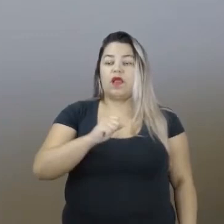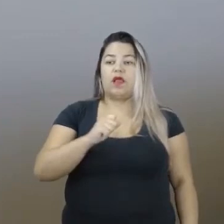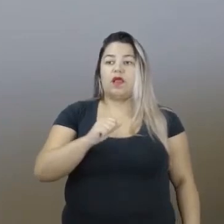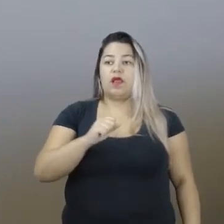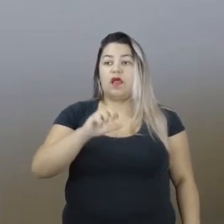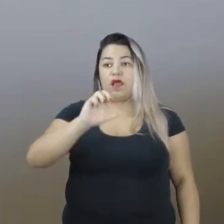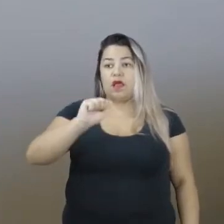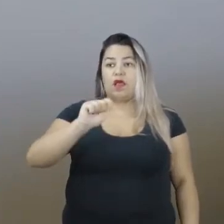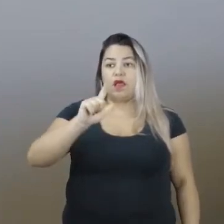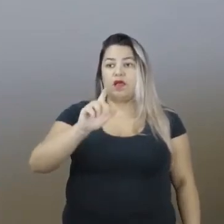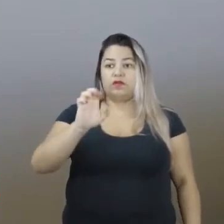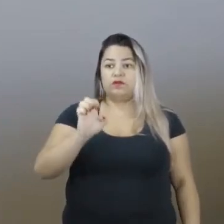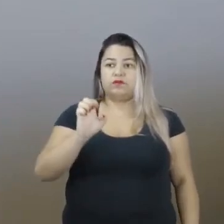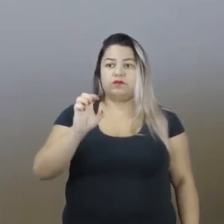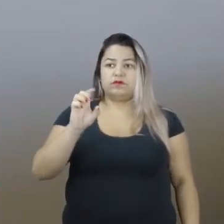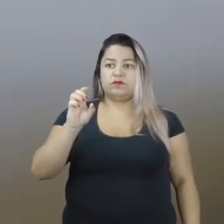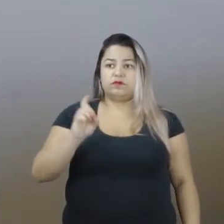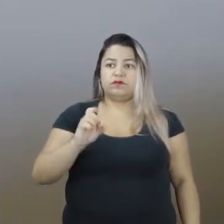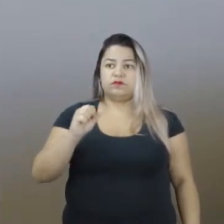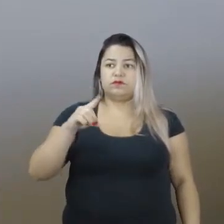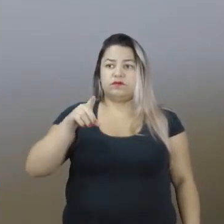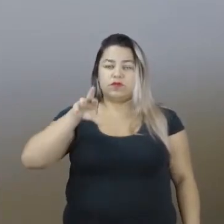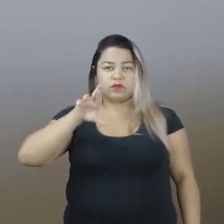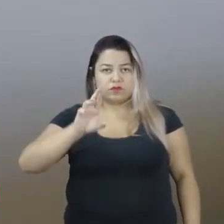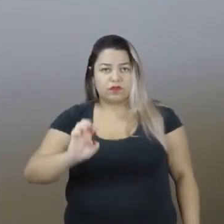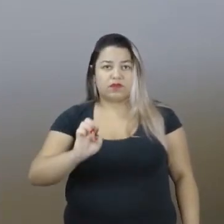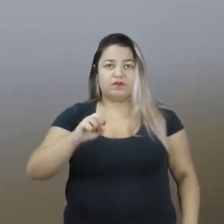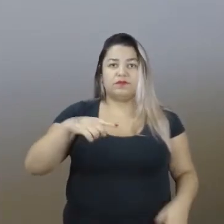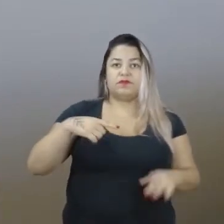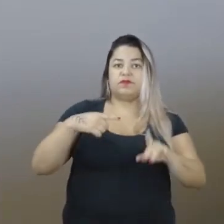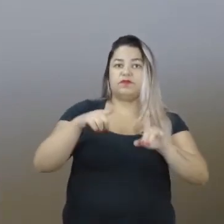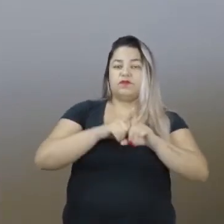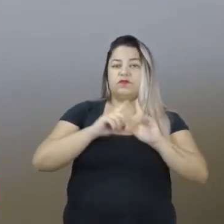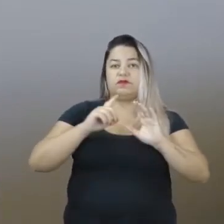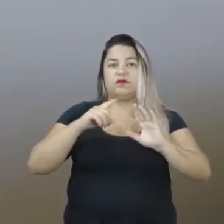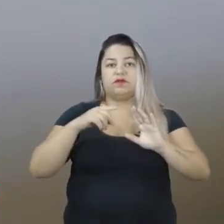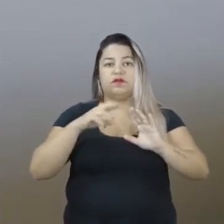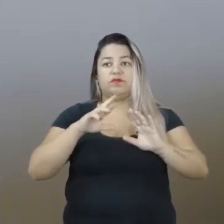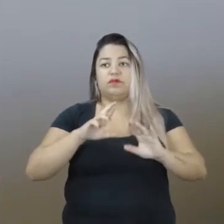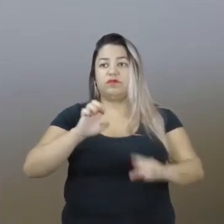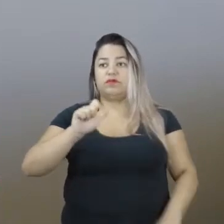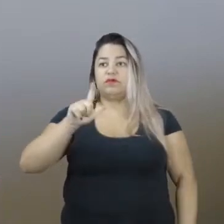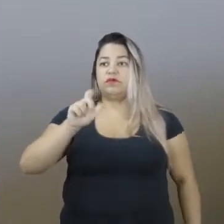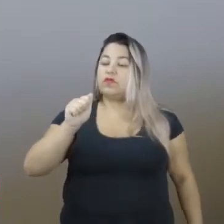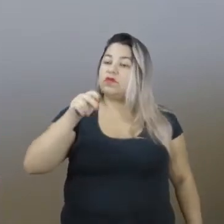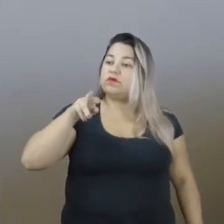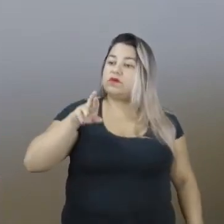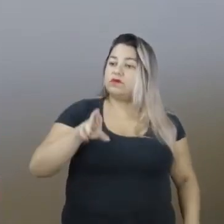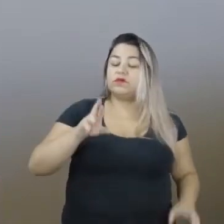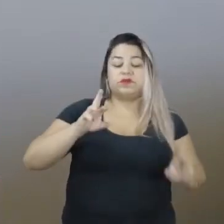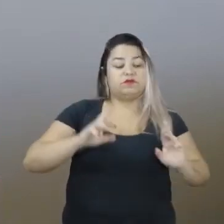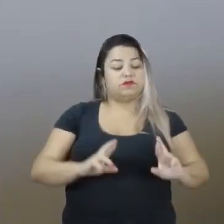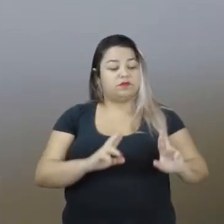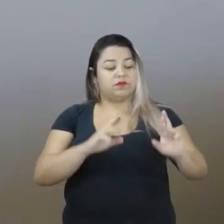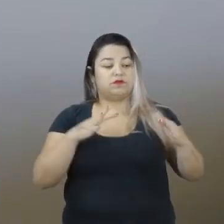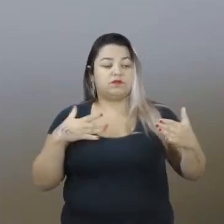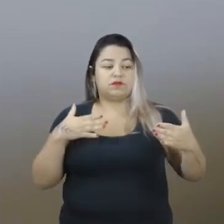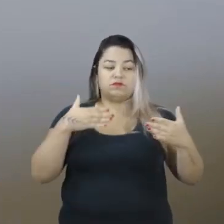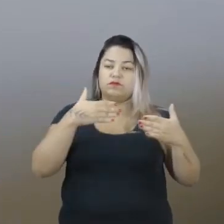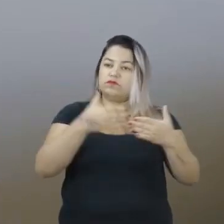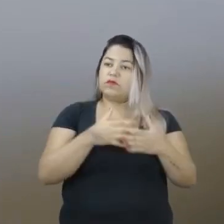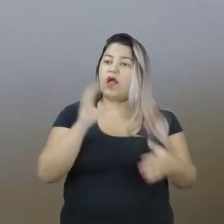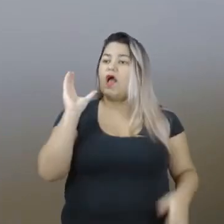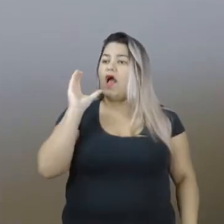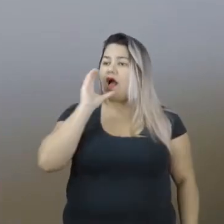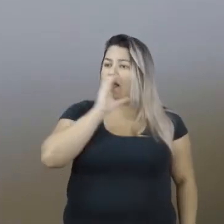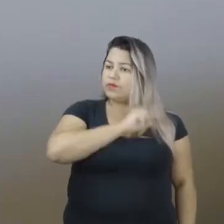Alexandre Padilha foi relator lá na Câmara dos Deputados e esperamos que avance